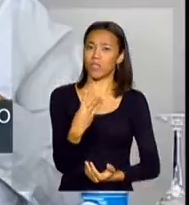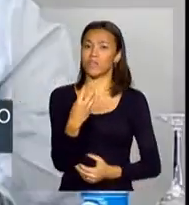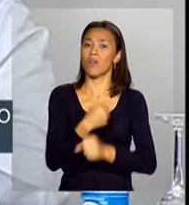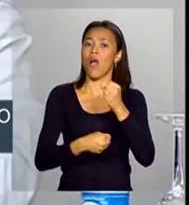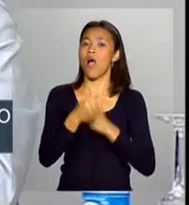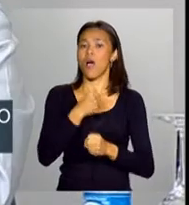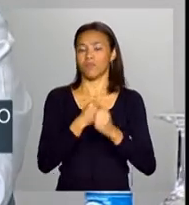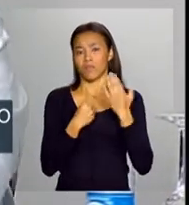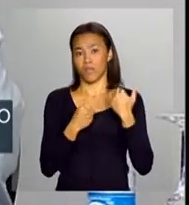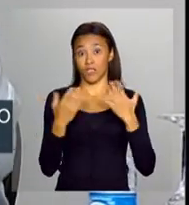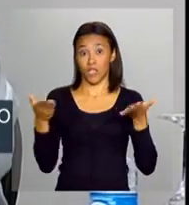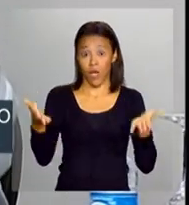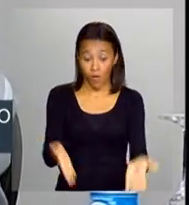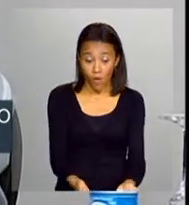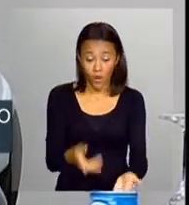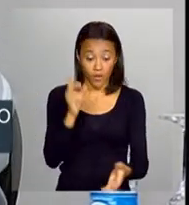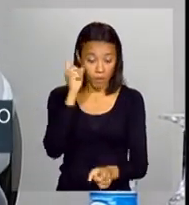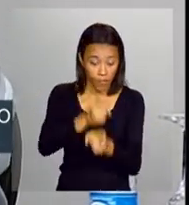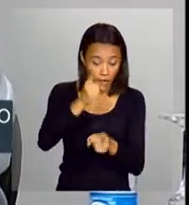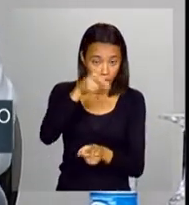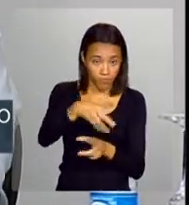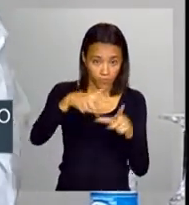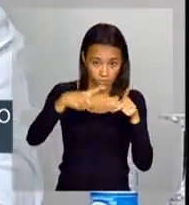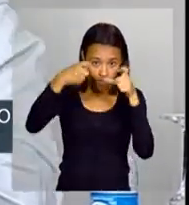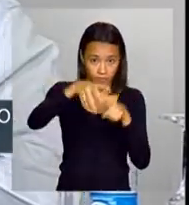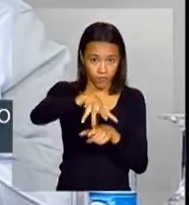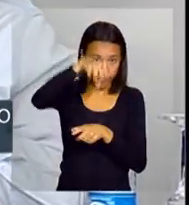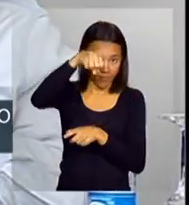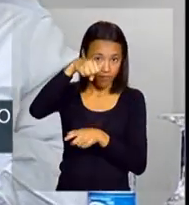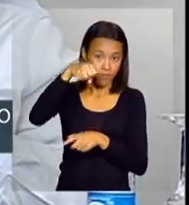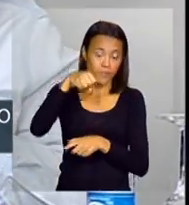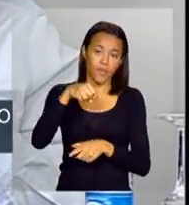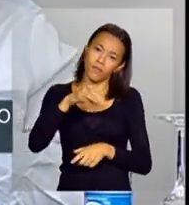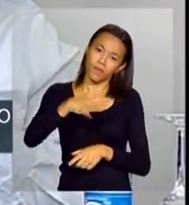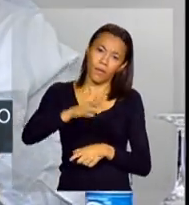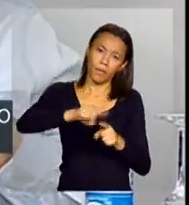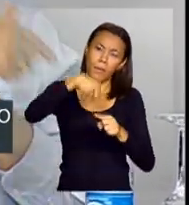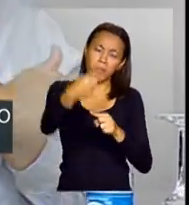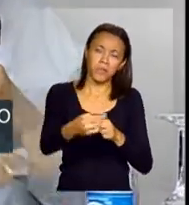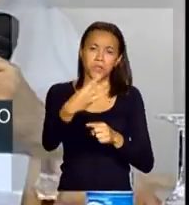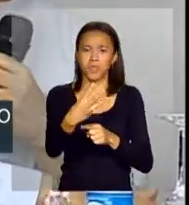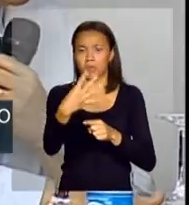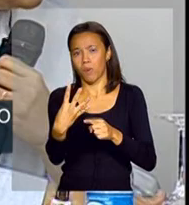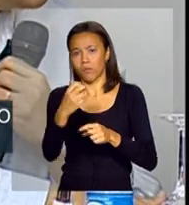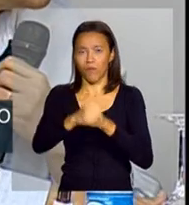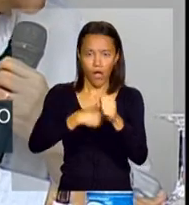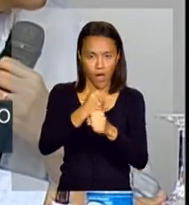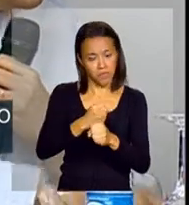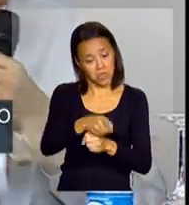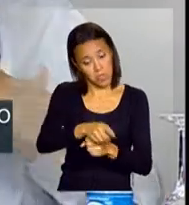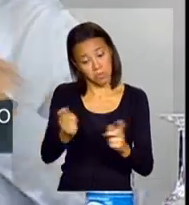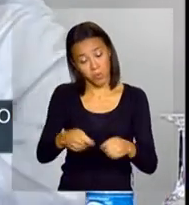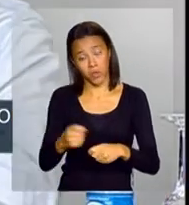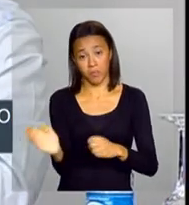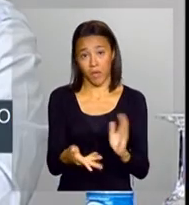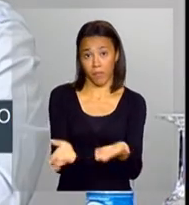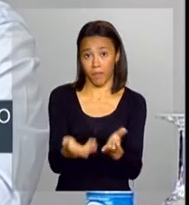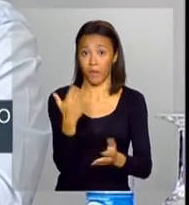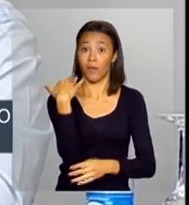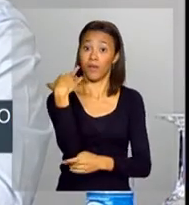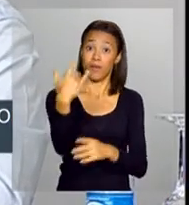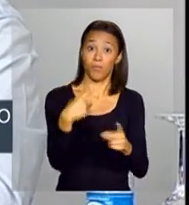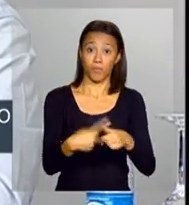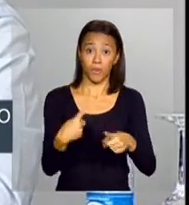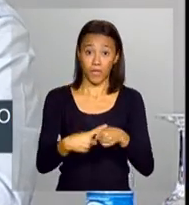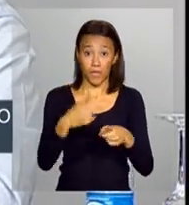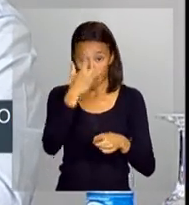que foram aparecer agora no radar do DETER. Não quer dizer que daqui a 3 ou 4 anos essas áreas não possam ser desmatadas, pela dinâmica de